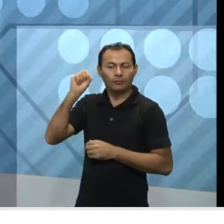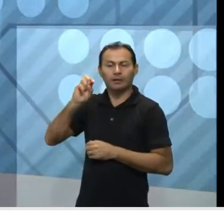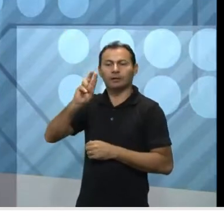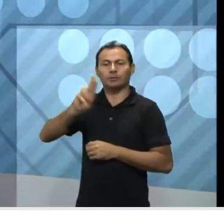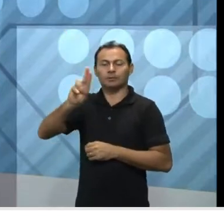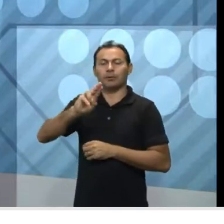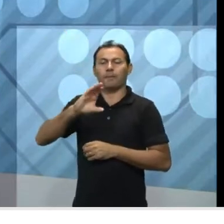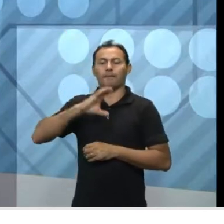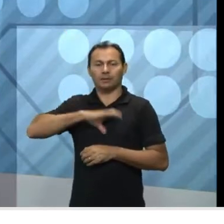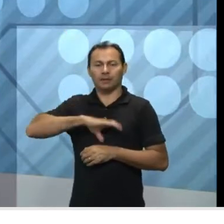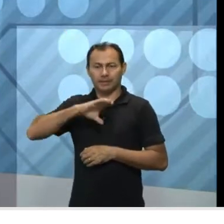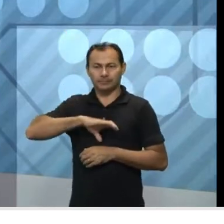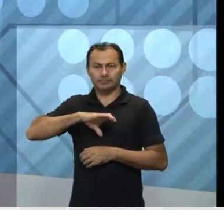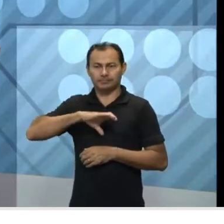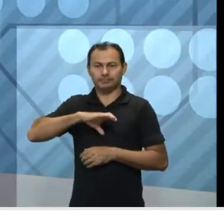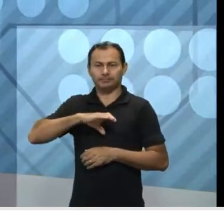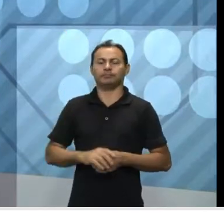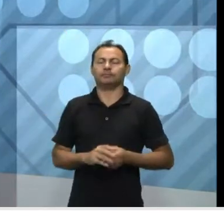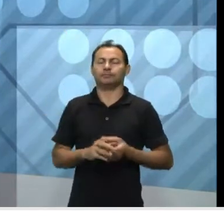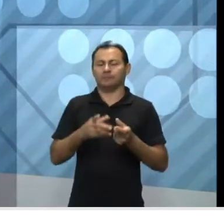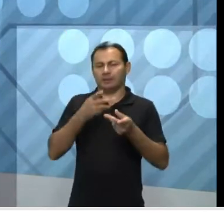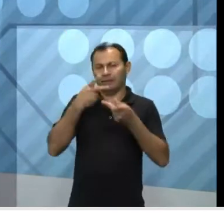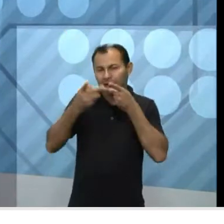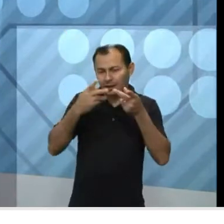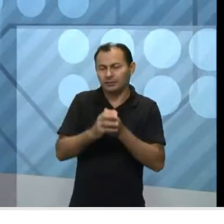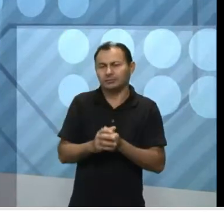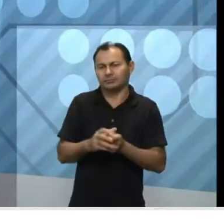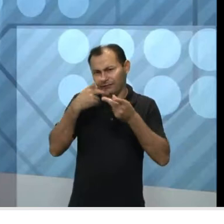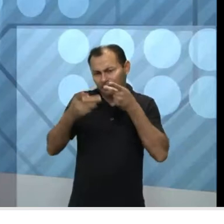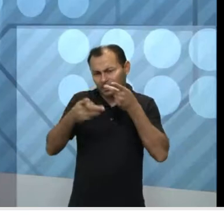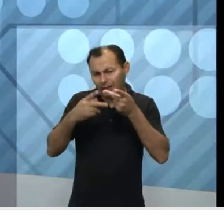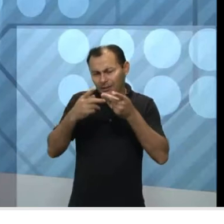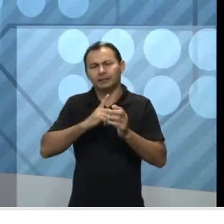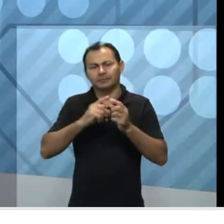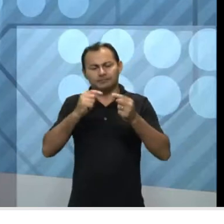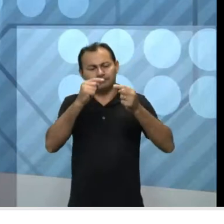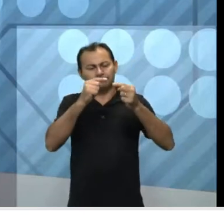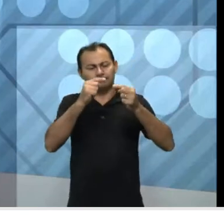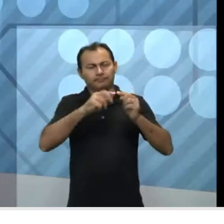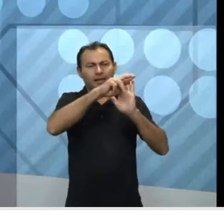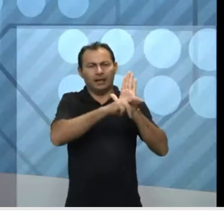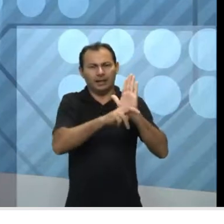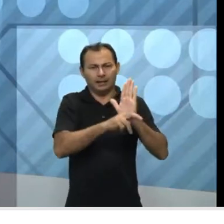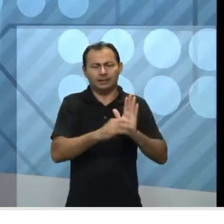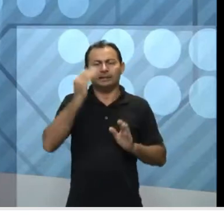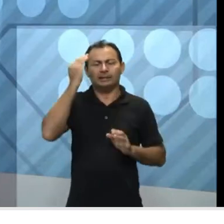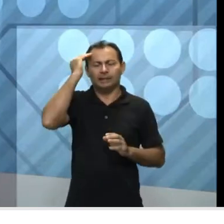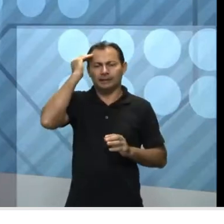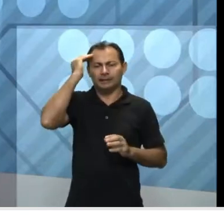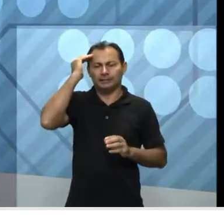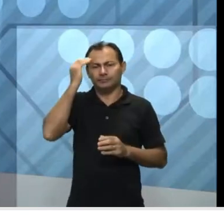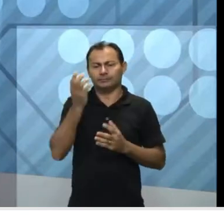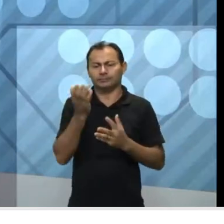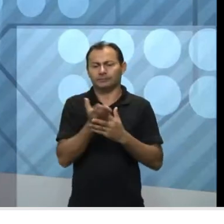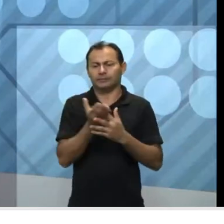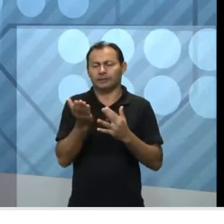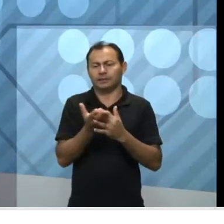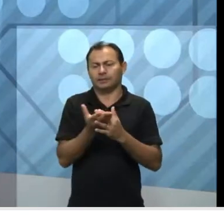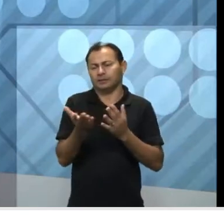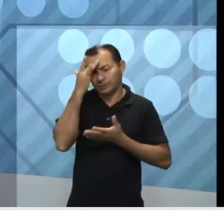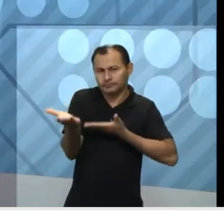uma convenção dessas regras para que ocorra o entendimento entre os seus membros.